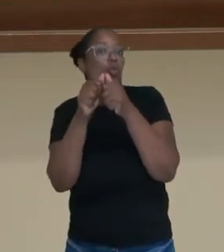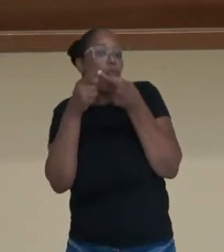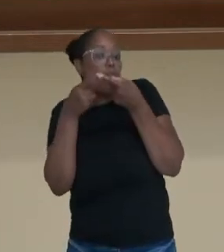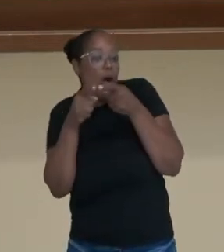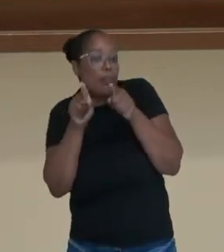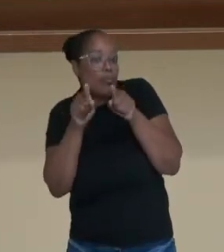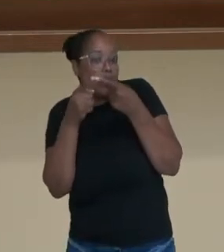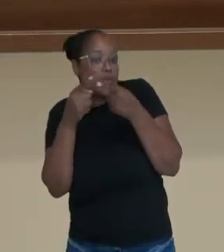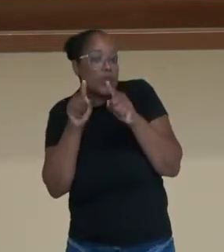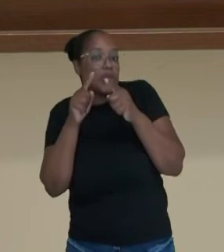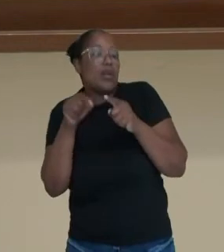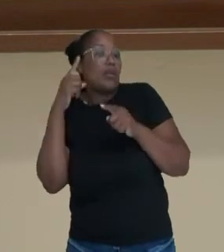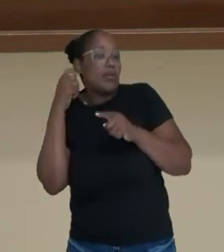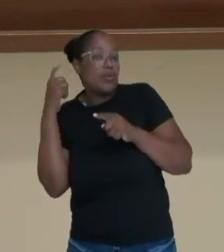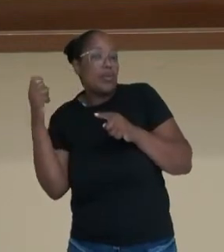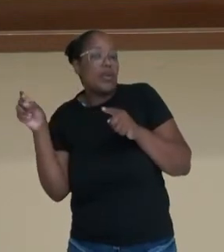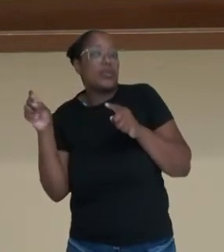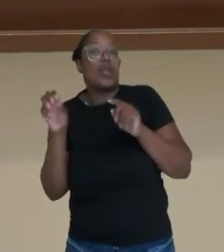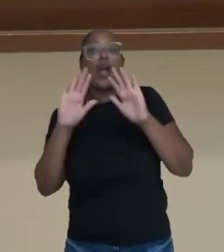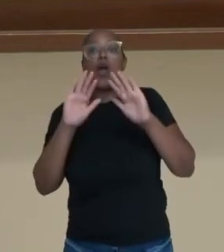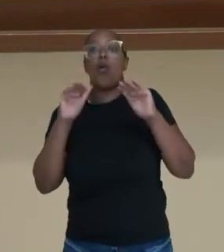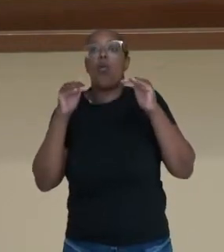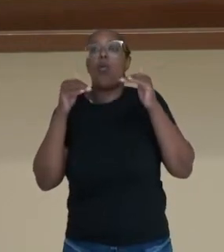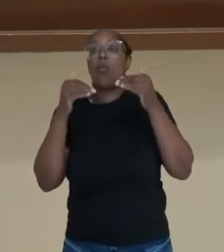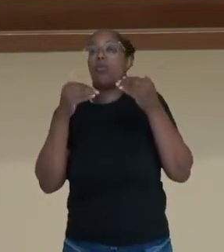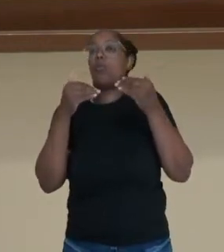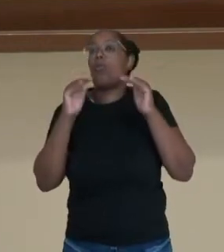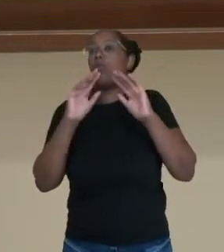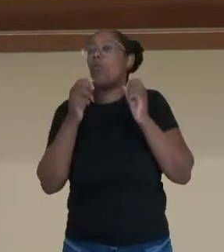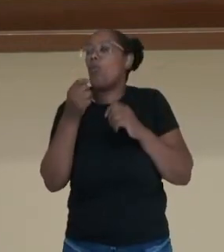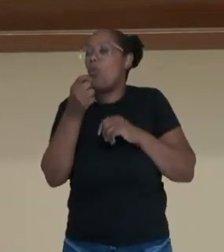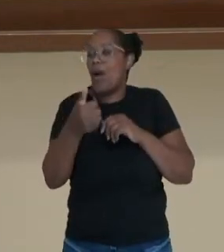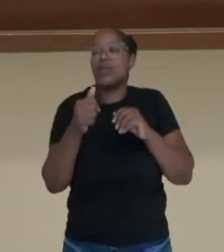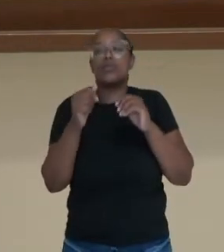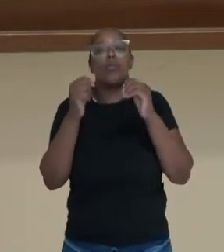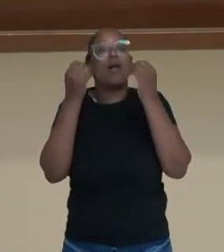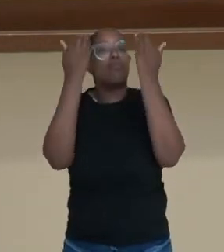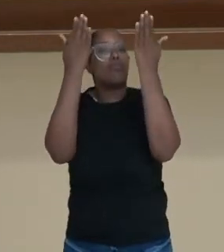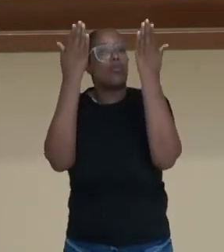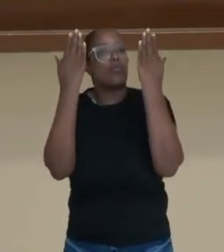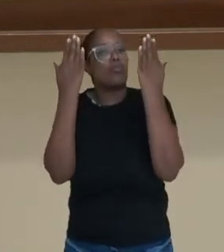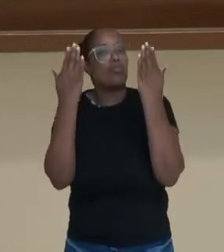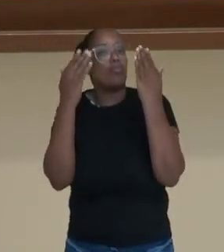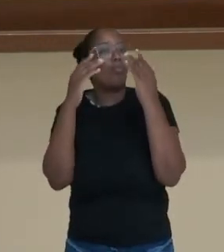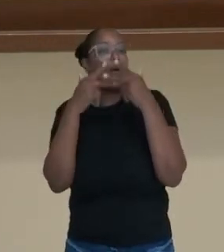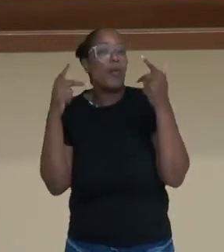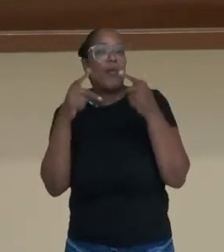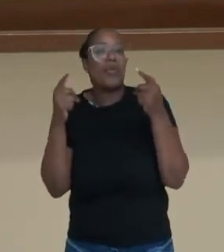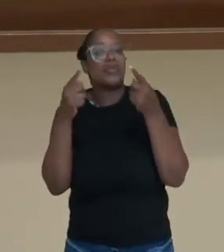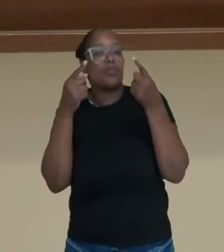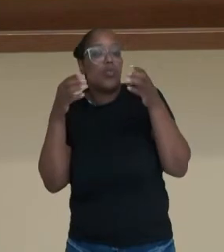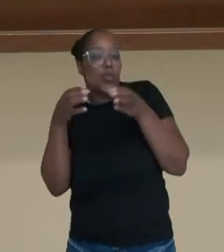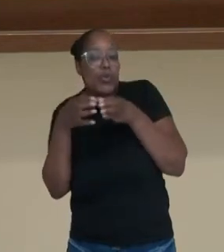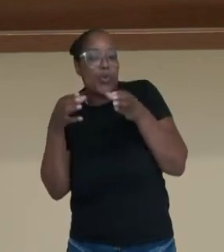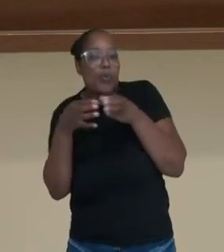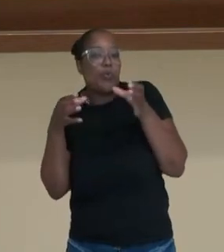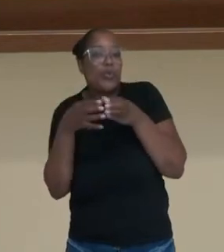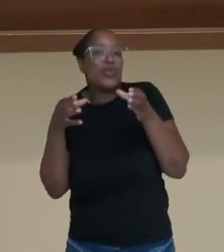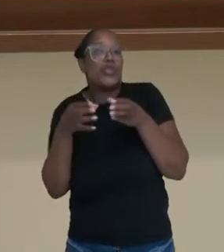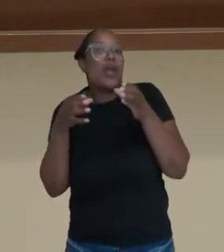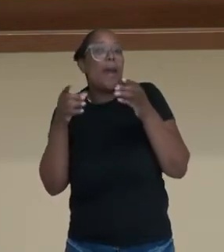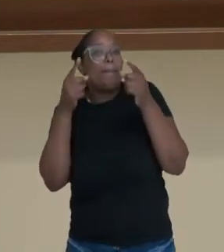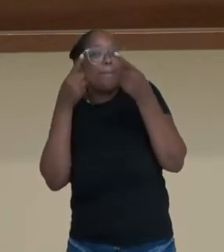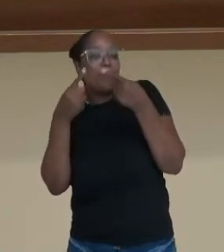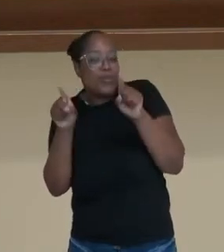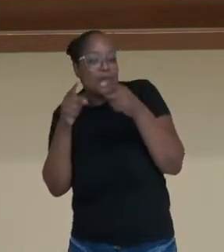É quase uma orquestra, uma orquestra de percussão, né? Com